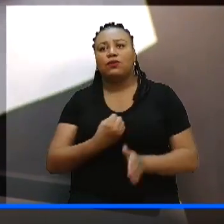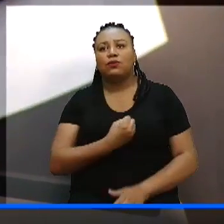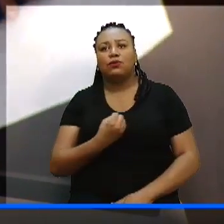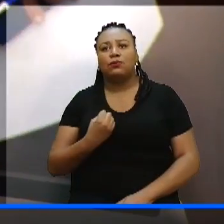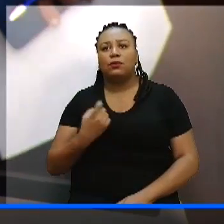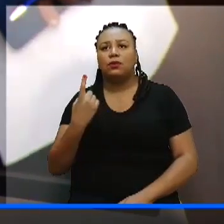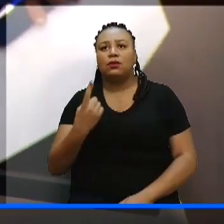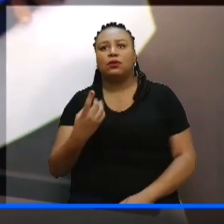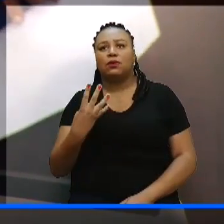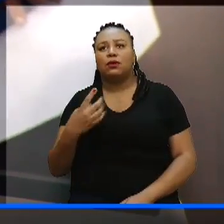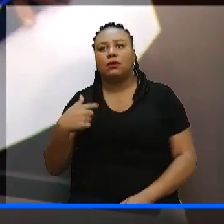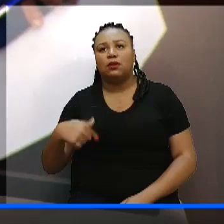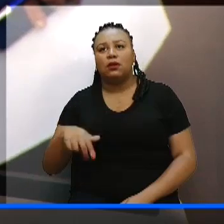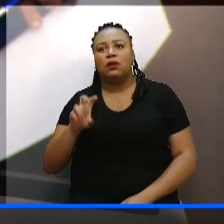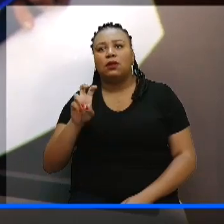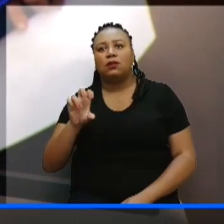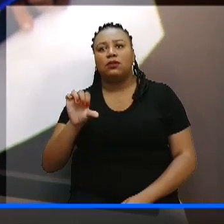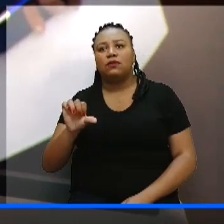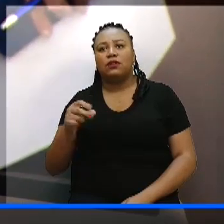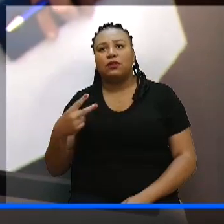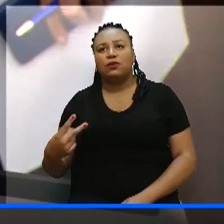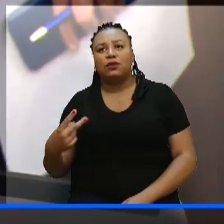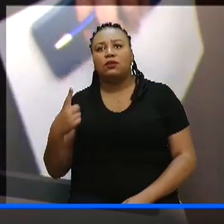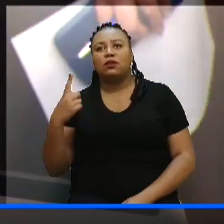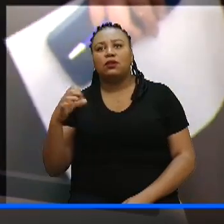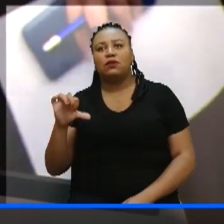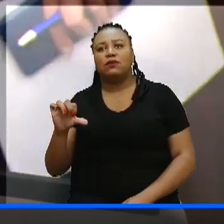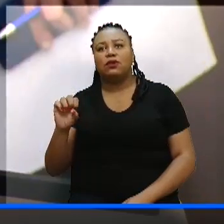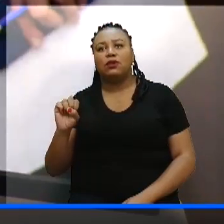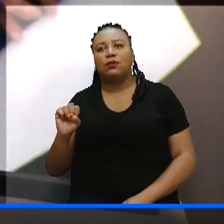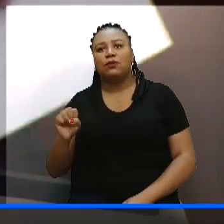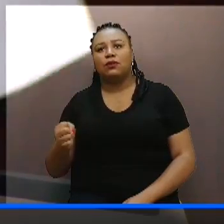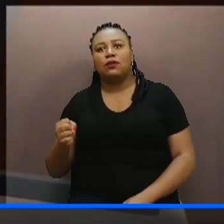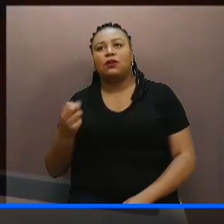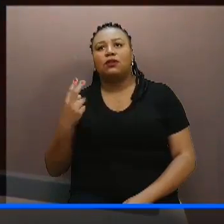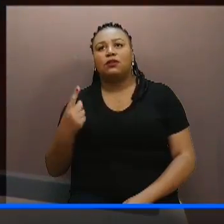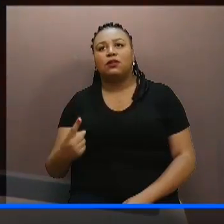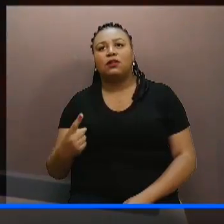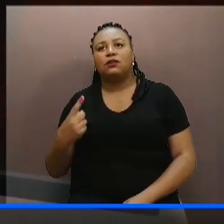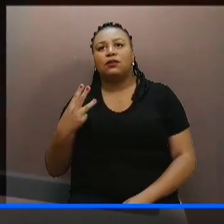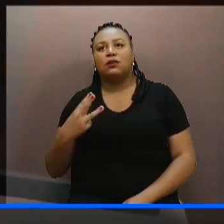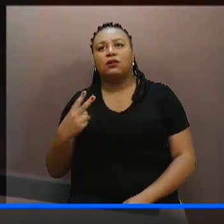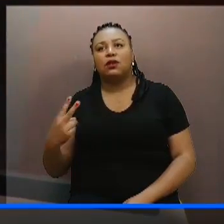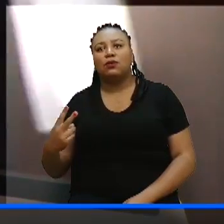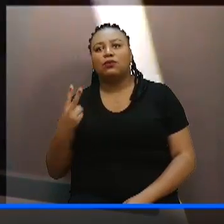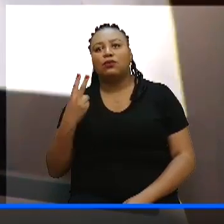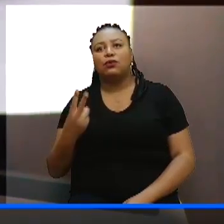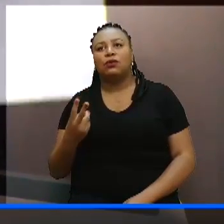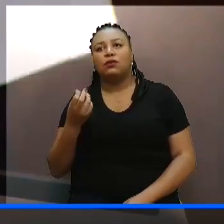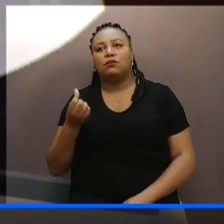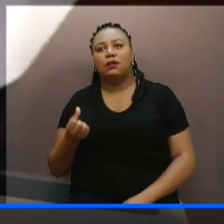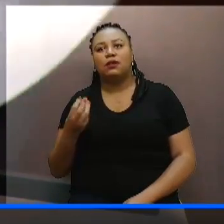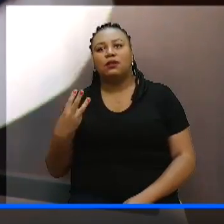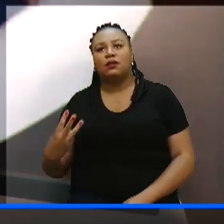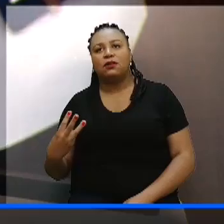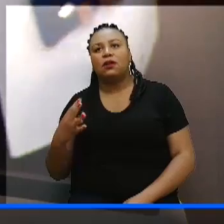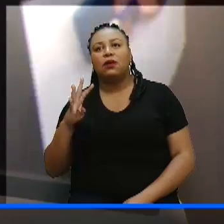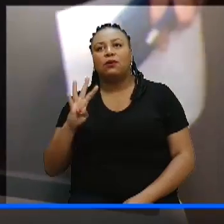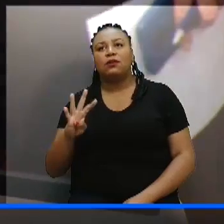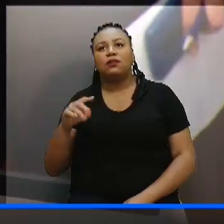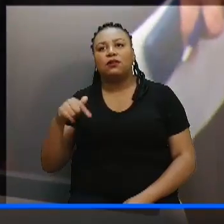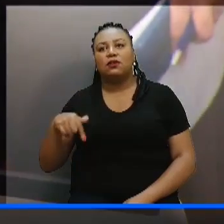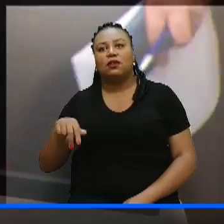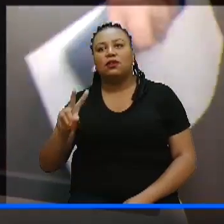147 592 198 131 2 6 3 472